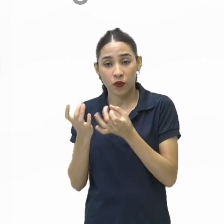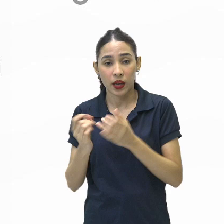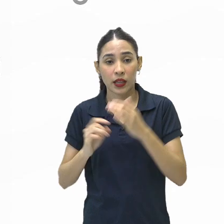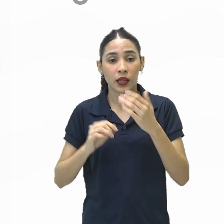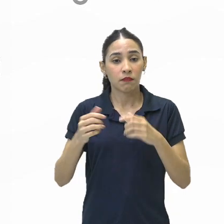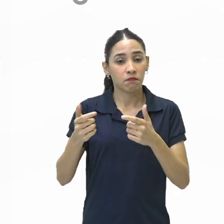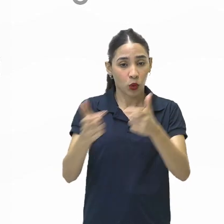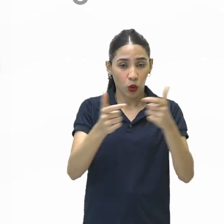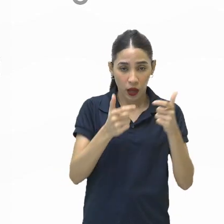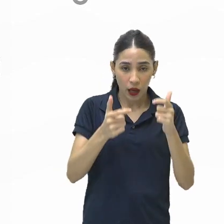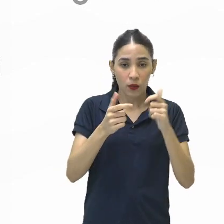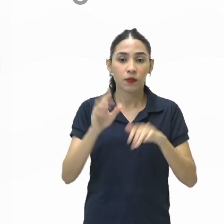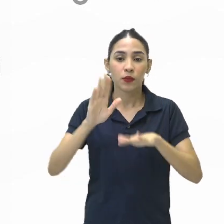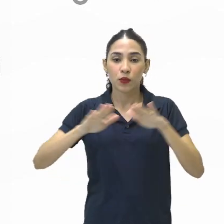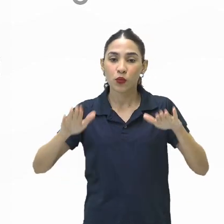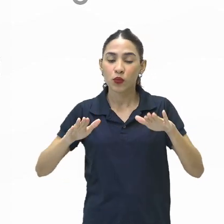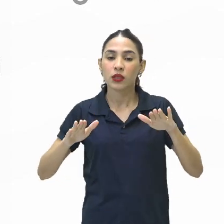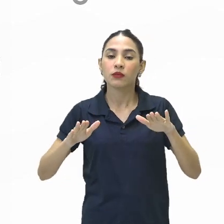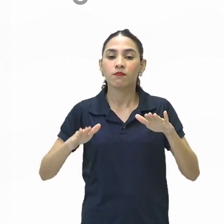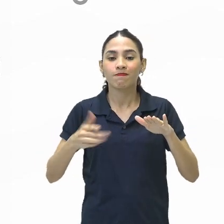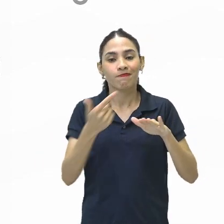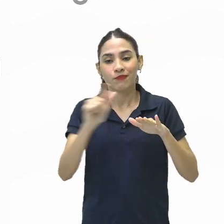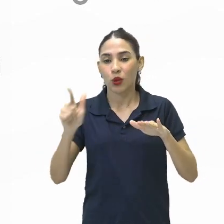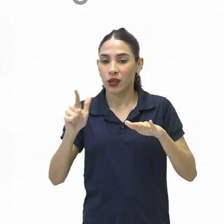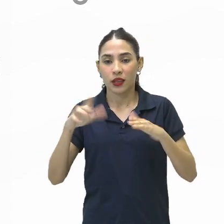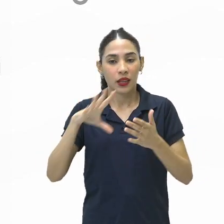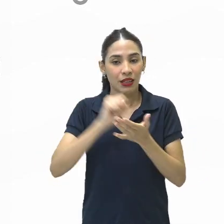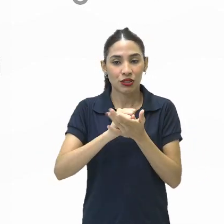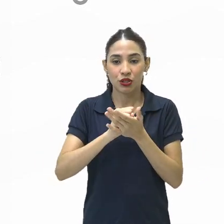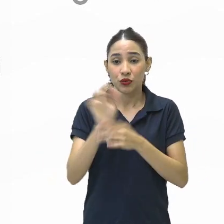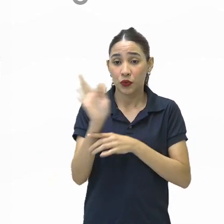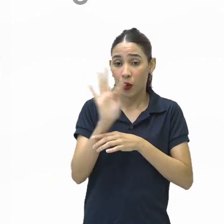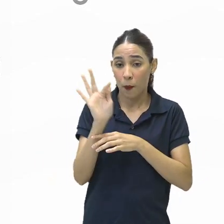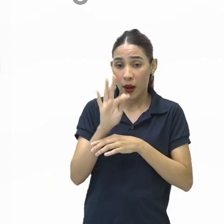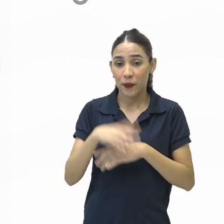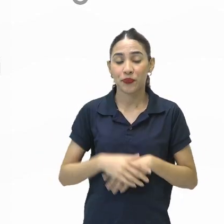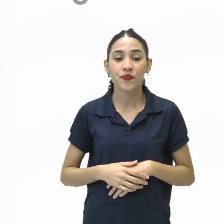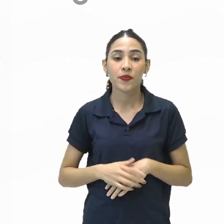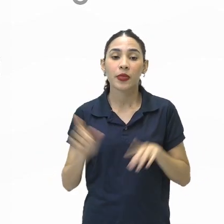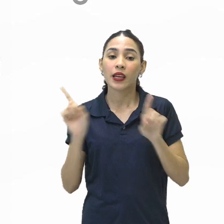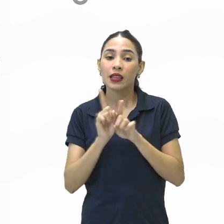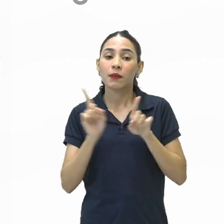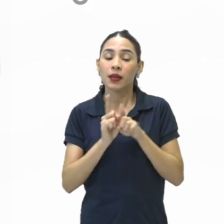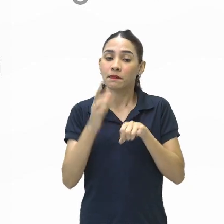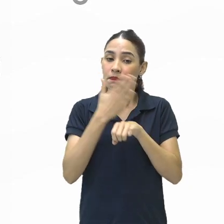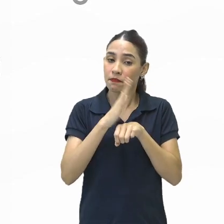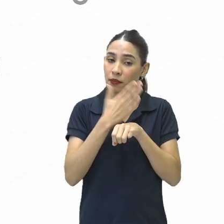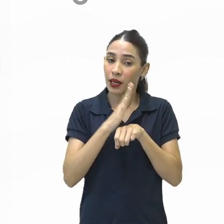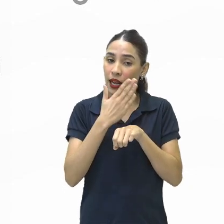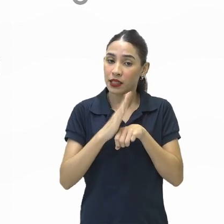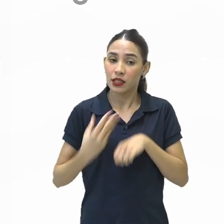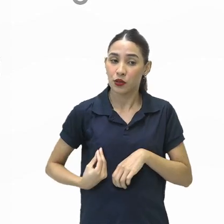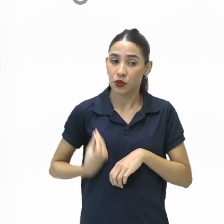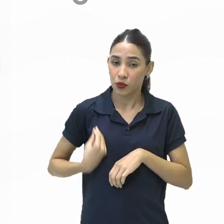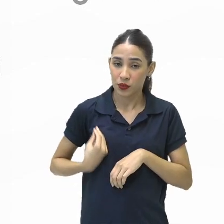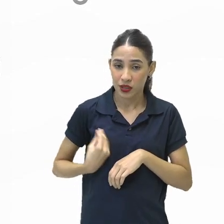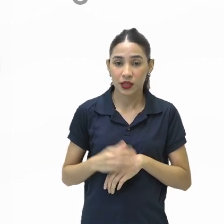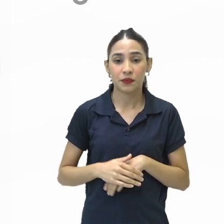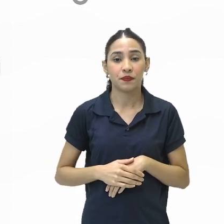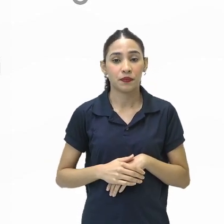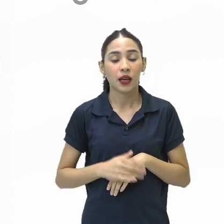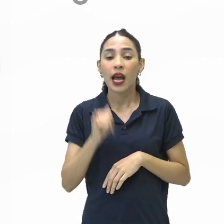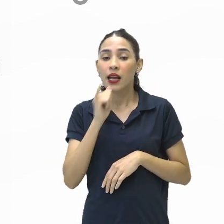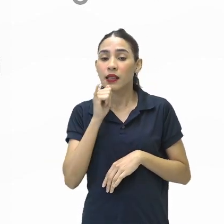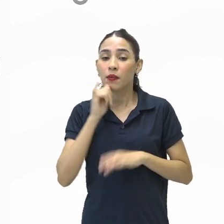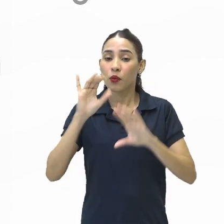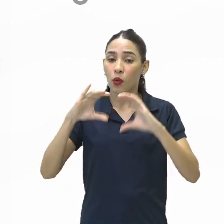mercados locais, e aí muitas das vezes sem o registro formal. Temos também as atividades de subsistência,